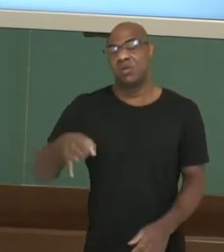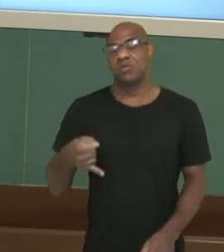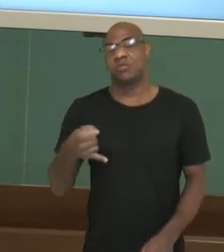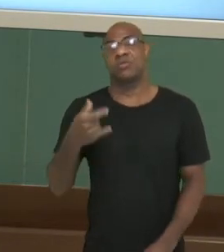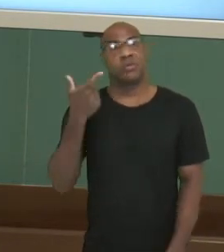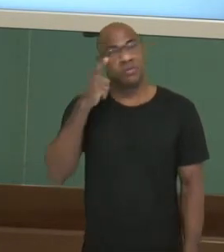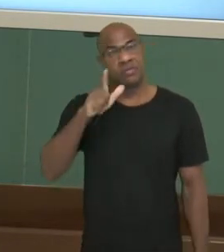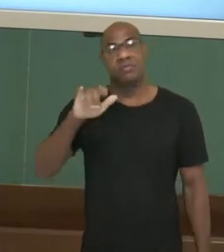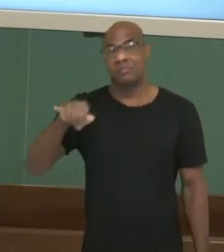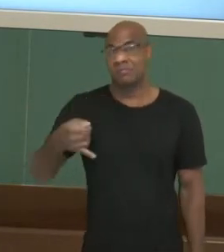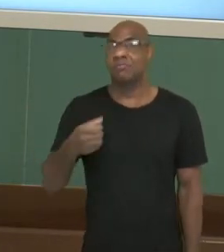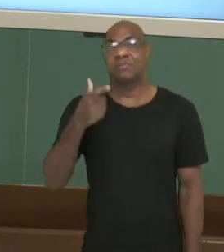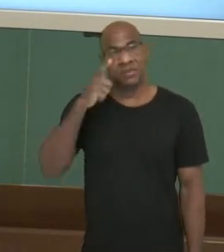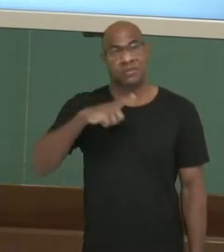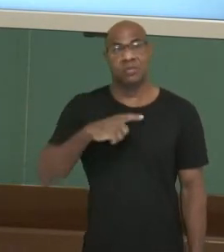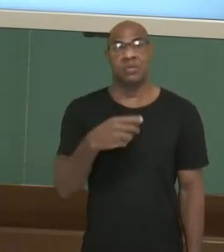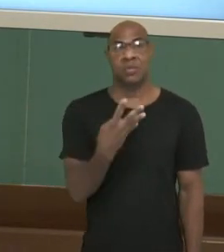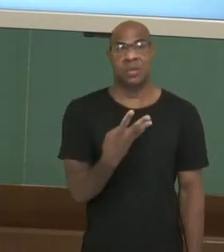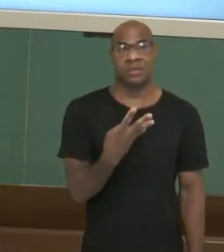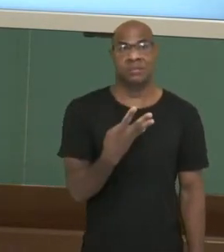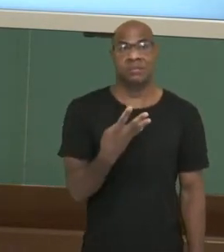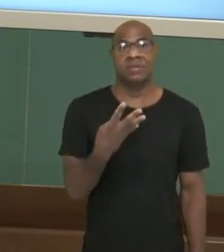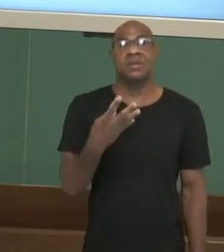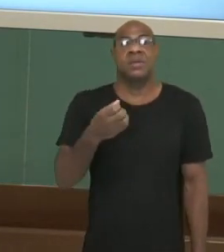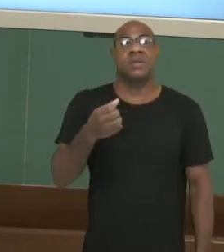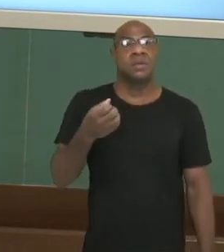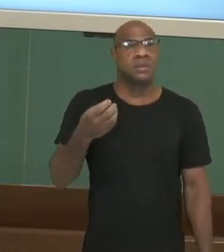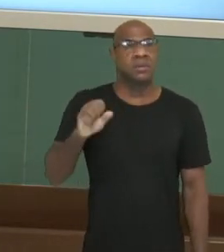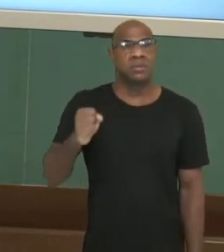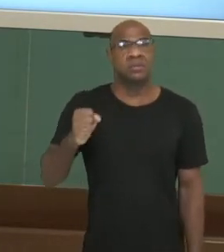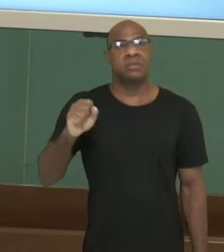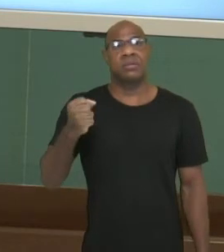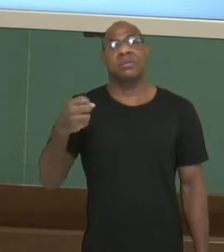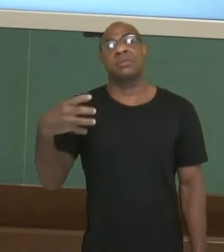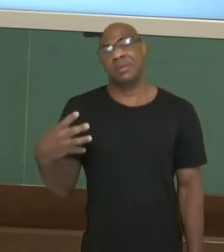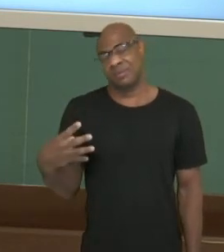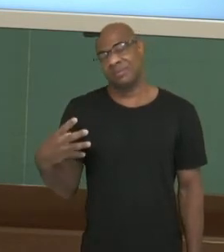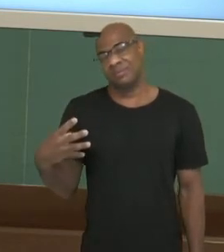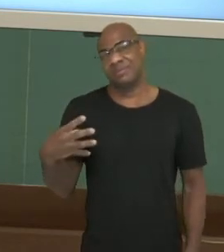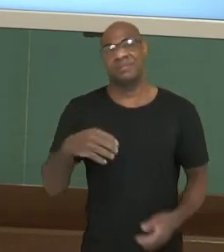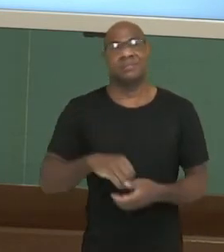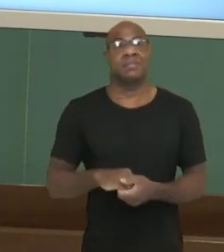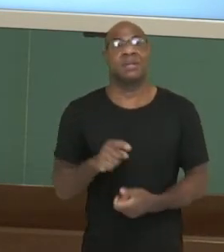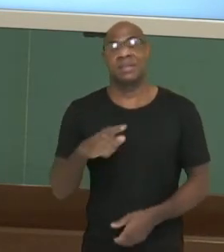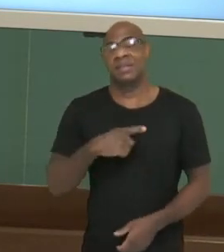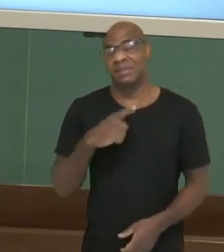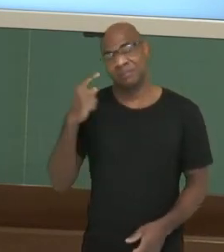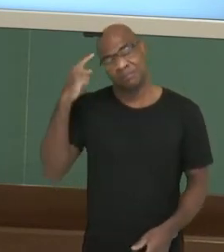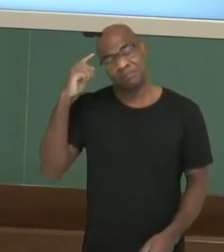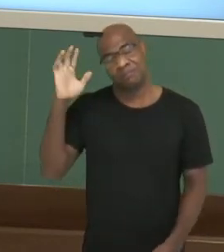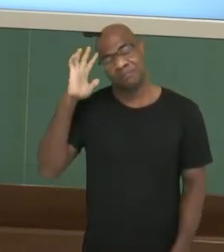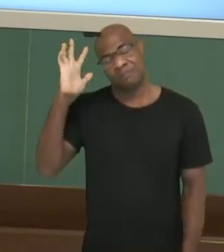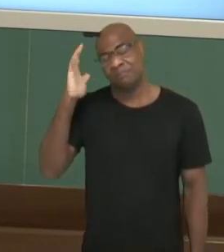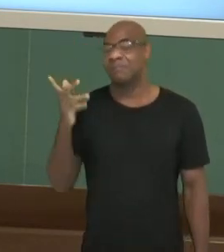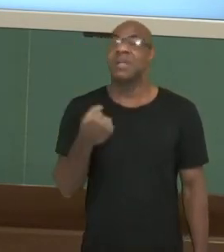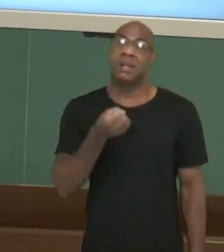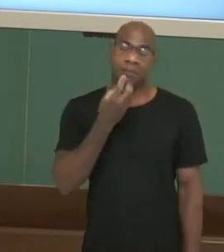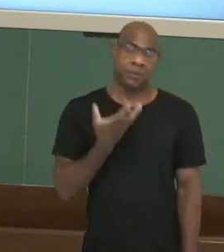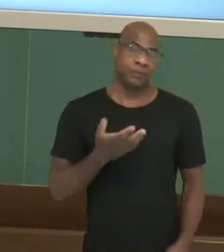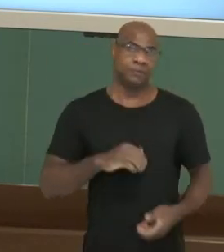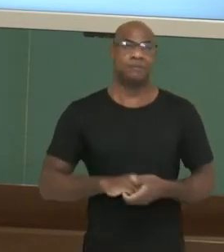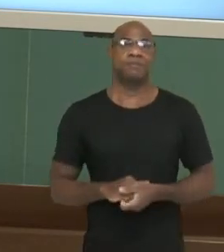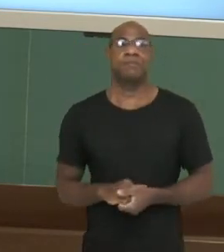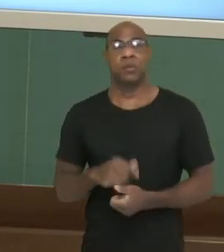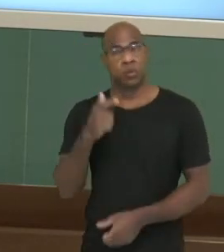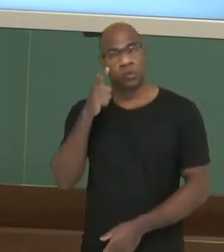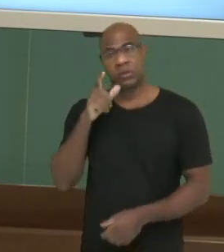R$ 484. É pouco? É. Na verdade, rende um pouco mais, né? Mas para você ter uma noção aí, já é bom.